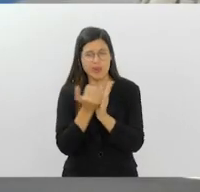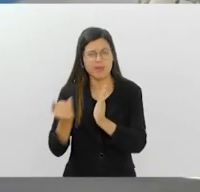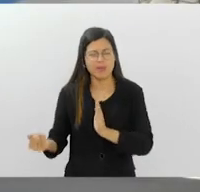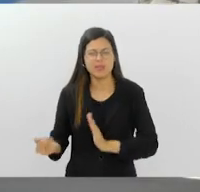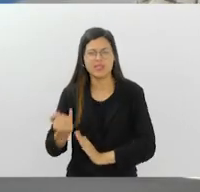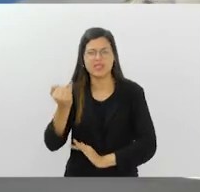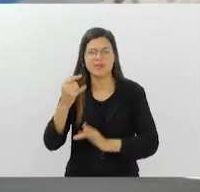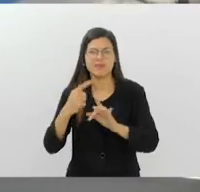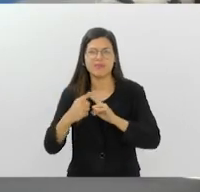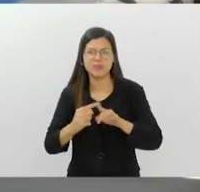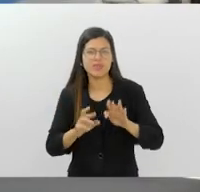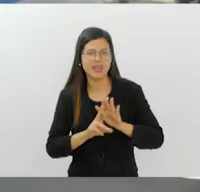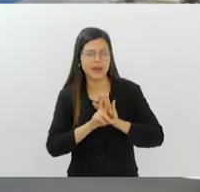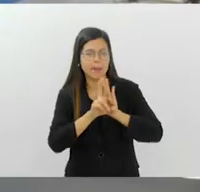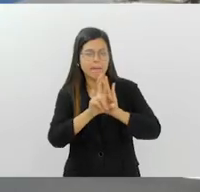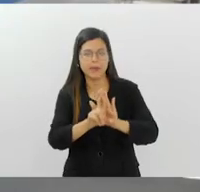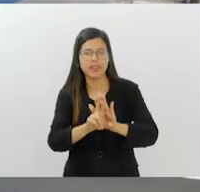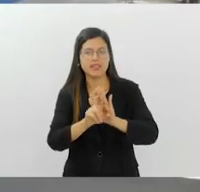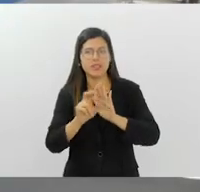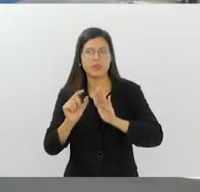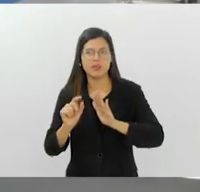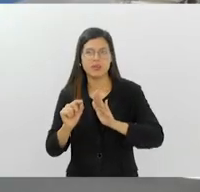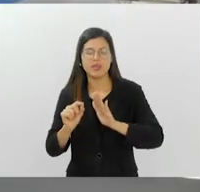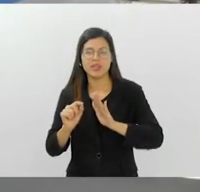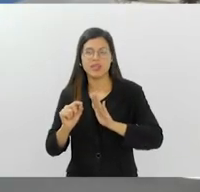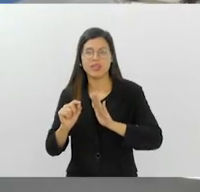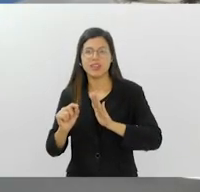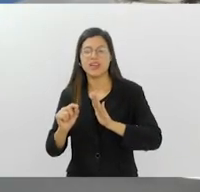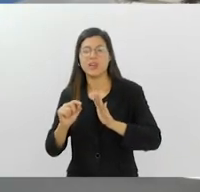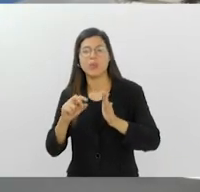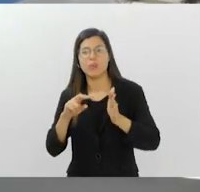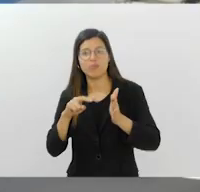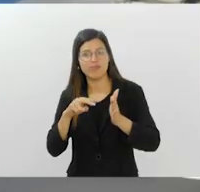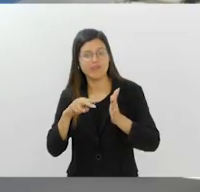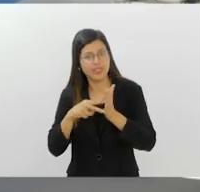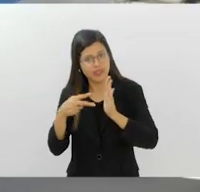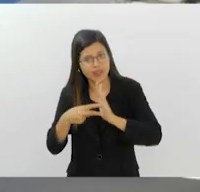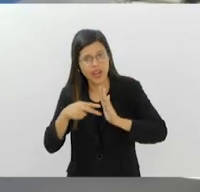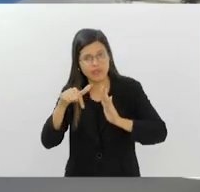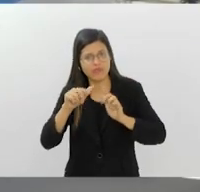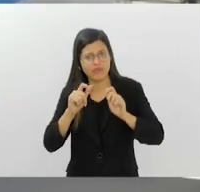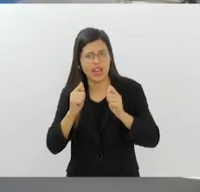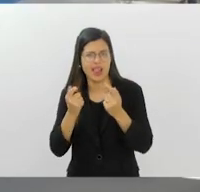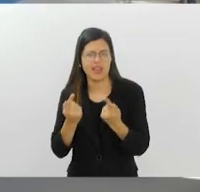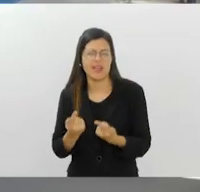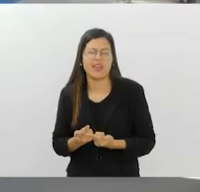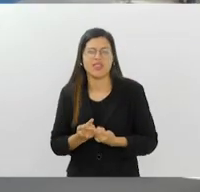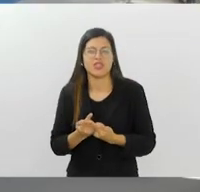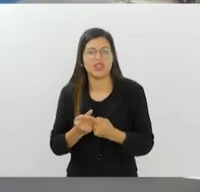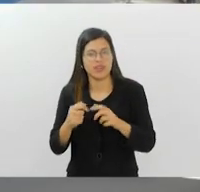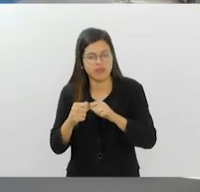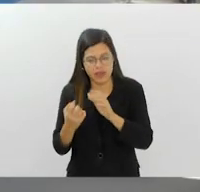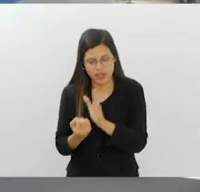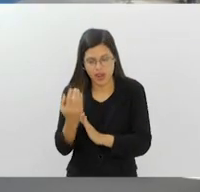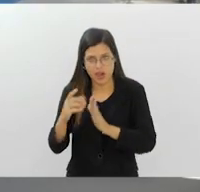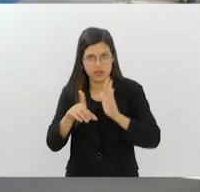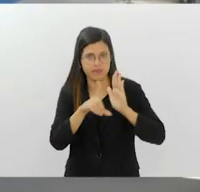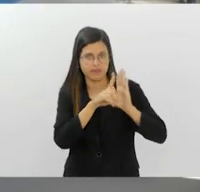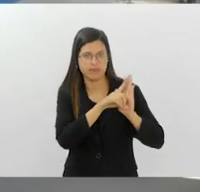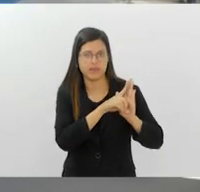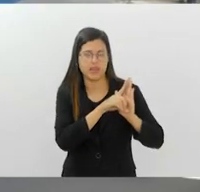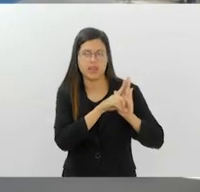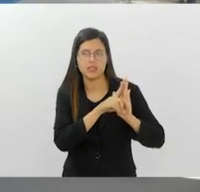porque representa justamente o sentido dessa casa de leis uma casa que constitui legislações que por vezes